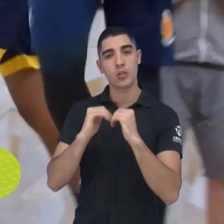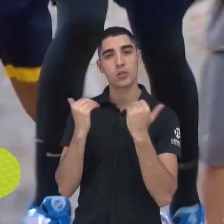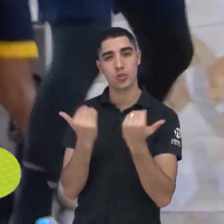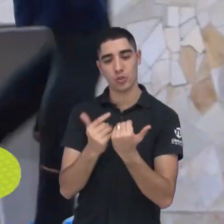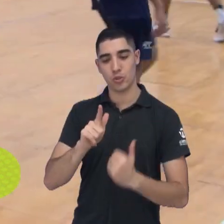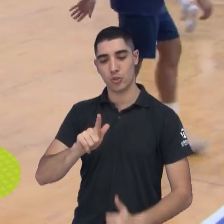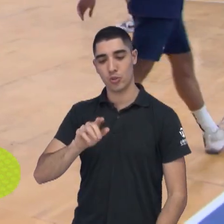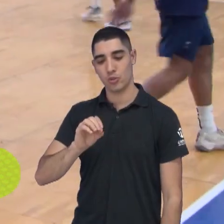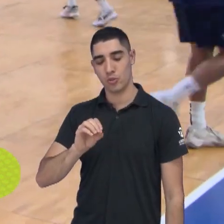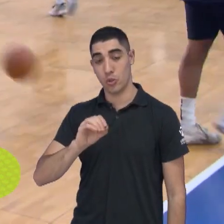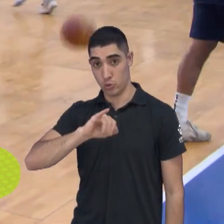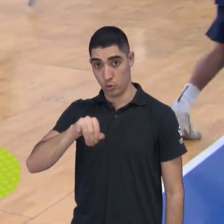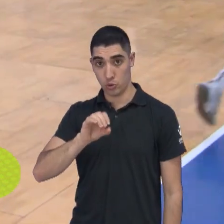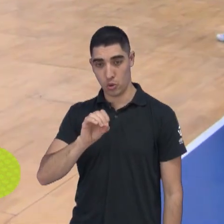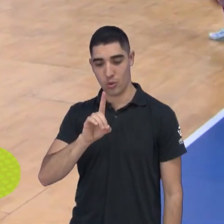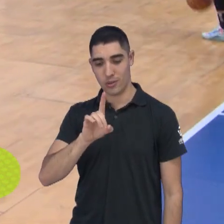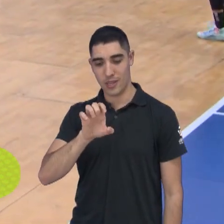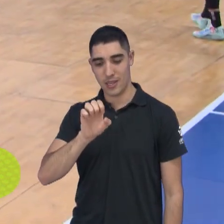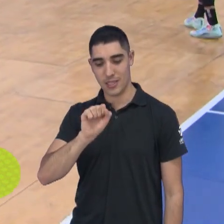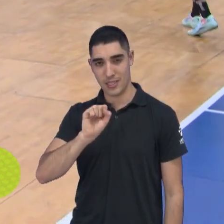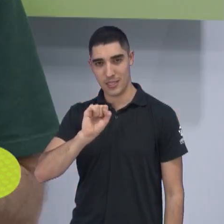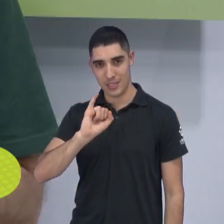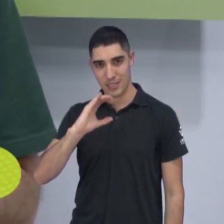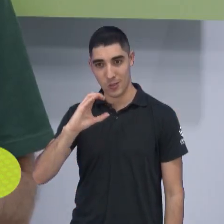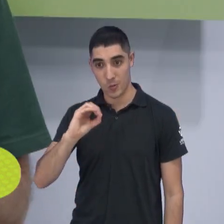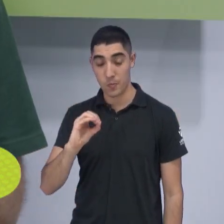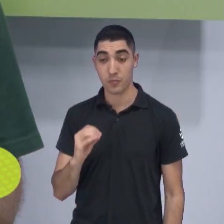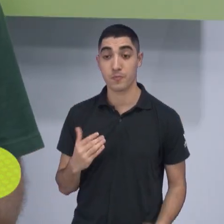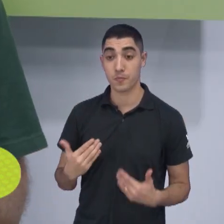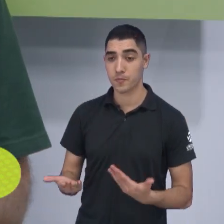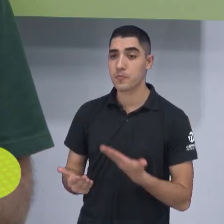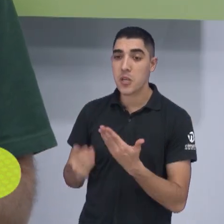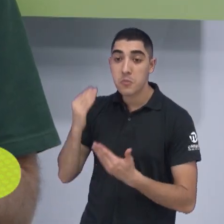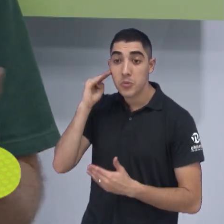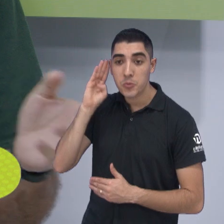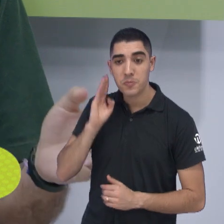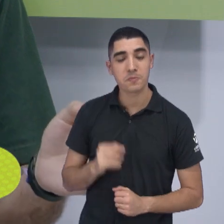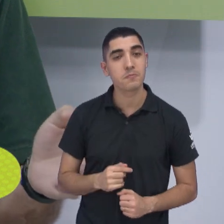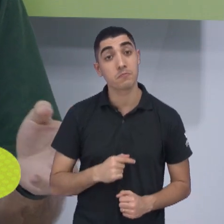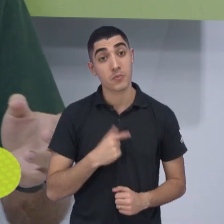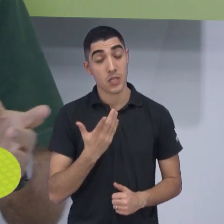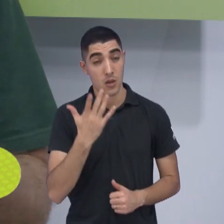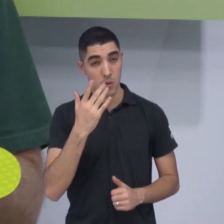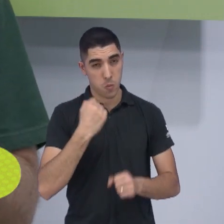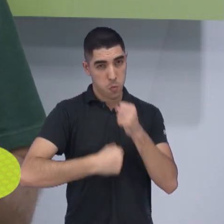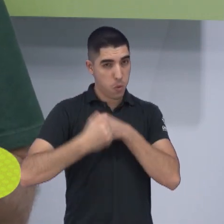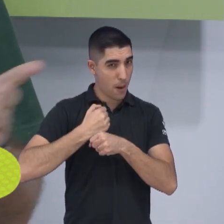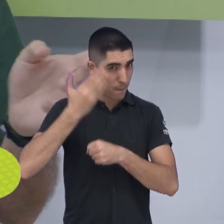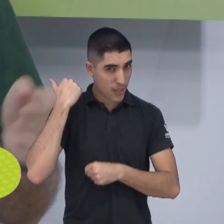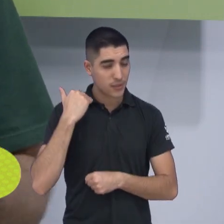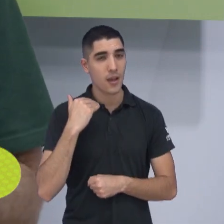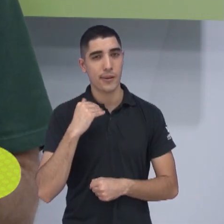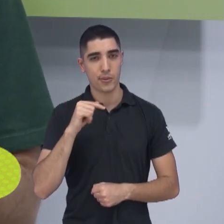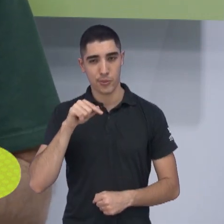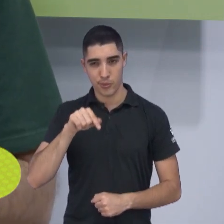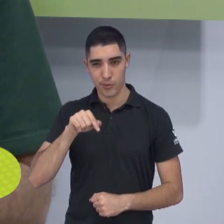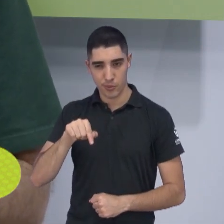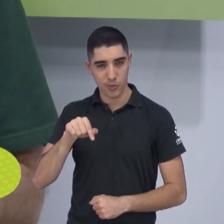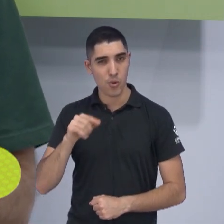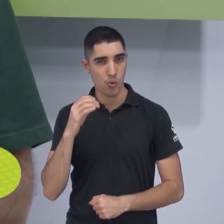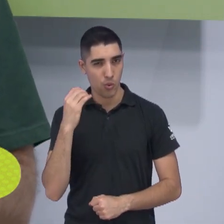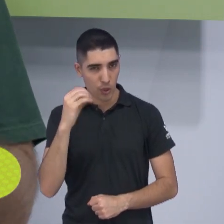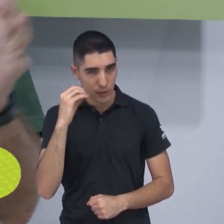em Osasco, Brunão. Eu acho que no ano passado, se eu não me engano, o São José perdeu para o Osasco um jogo tropeçou, né? que